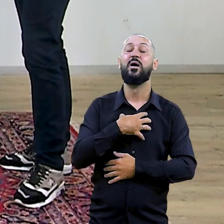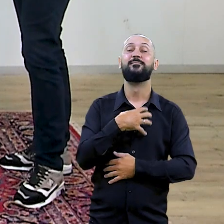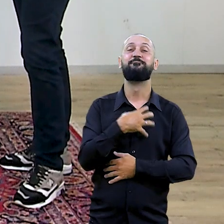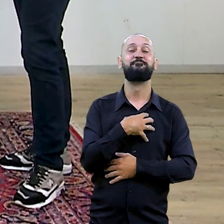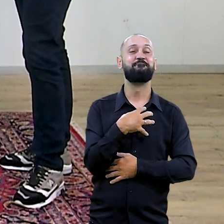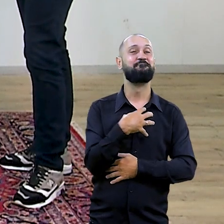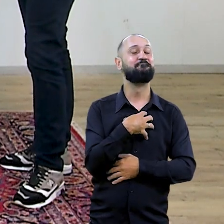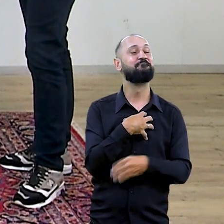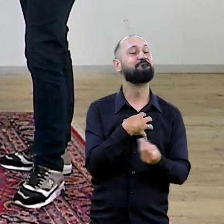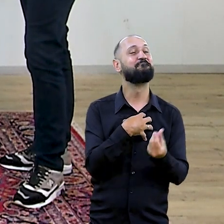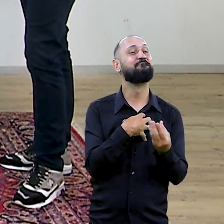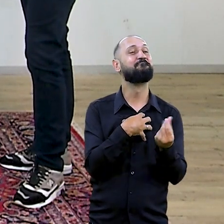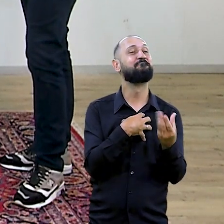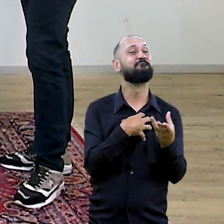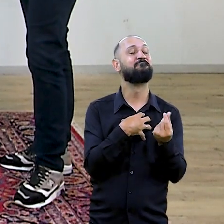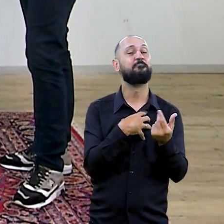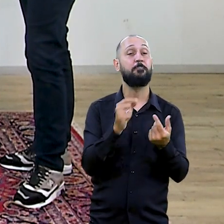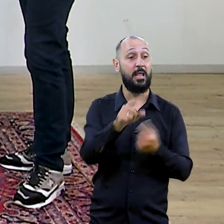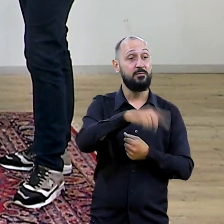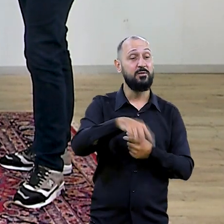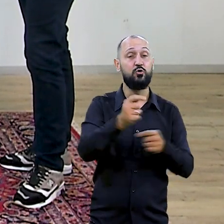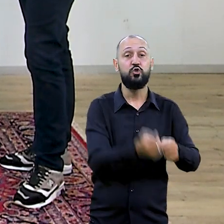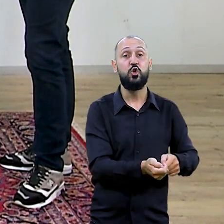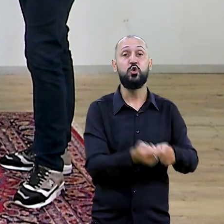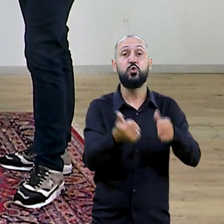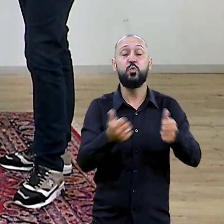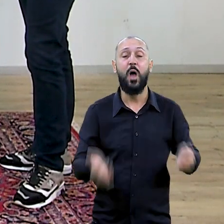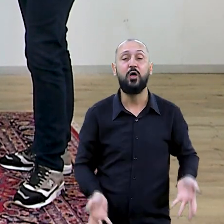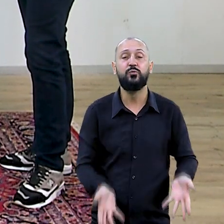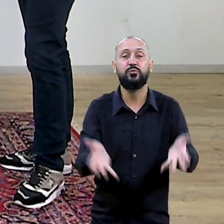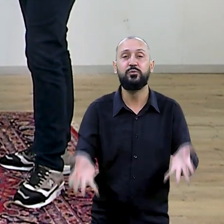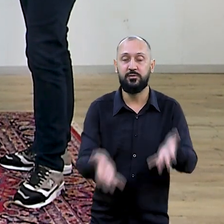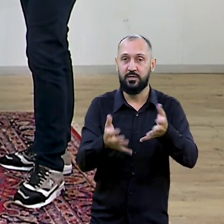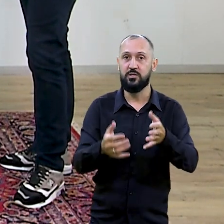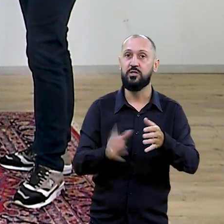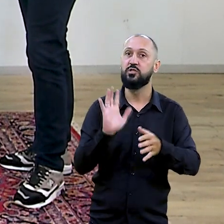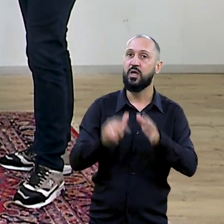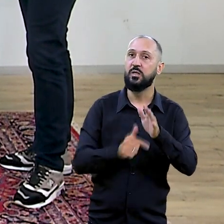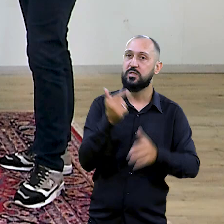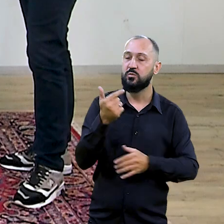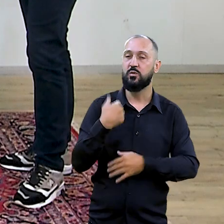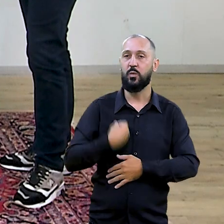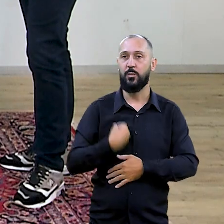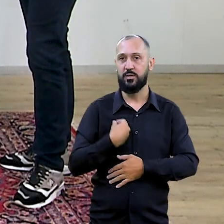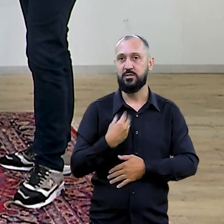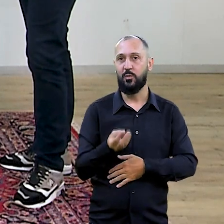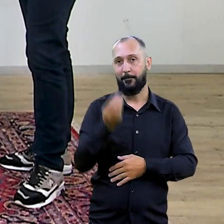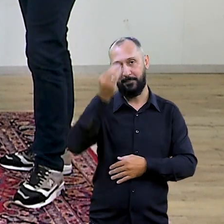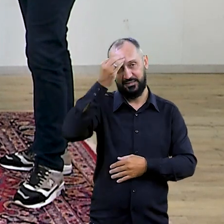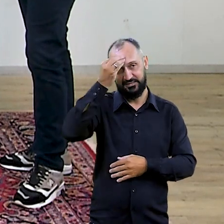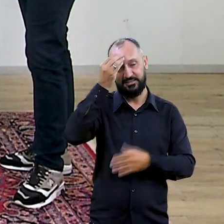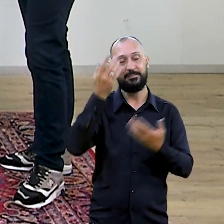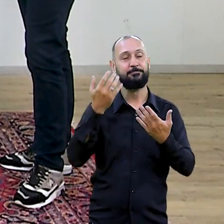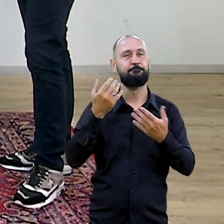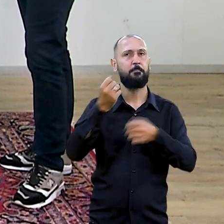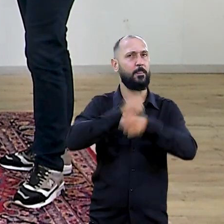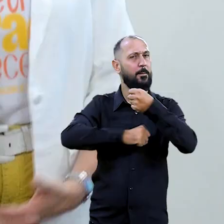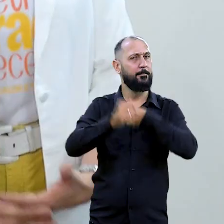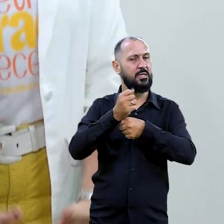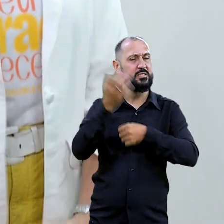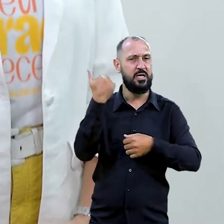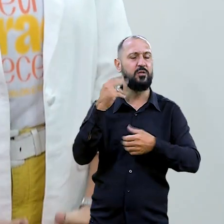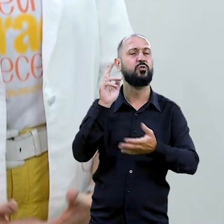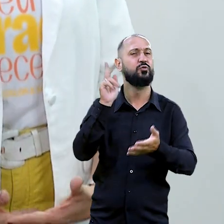campanha, vou começar perguntando para você, qual que é o sentimento dessa campanha de incentivar a doação?